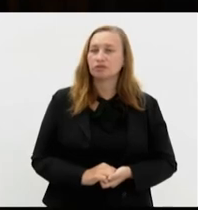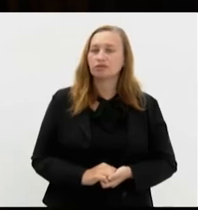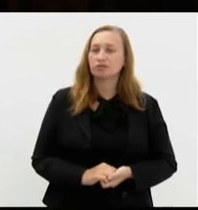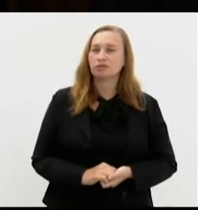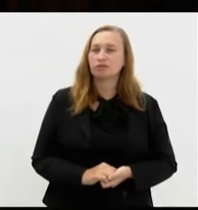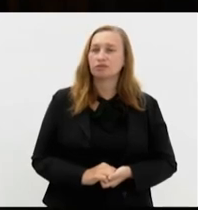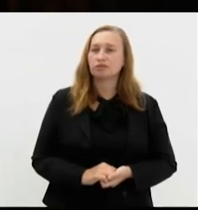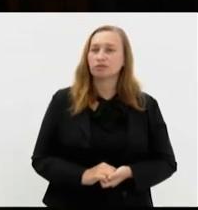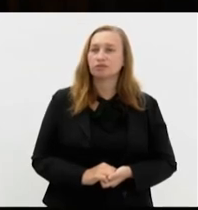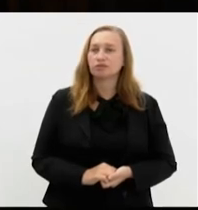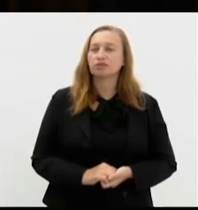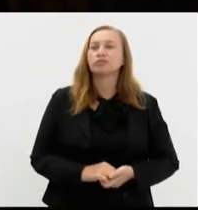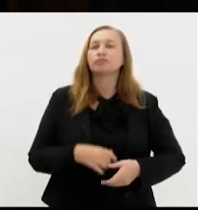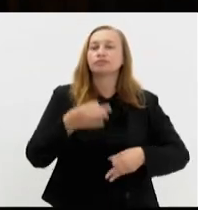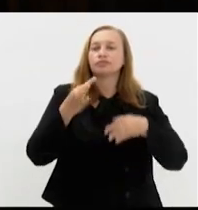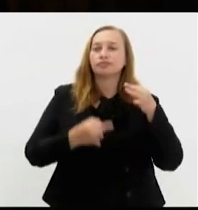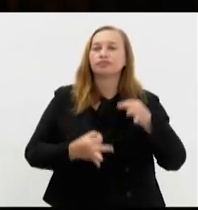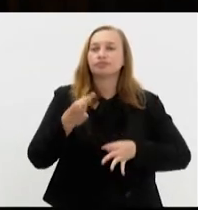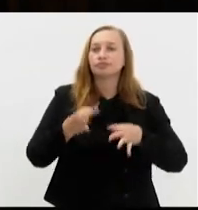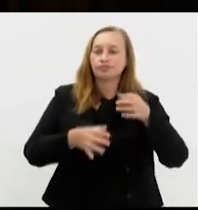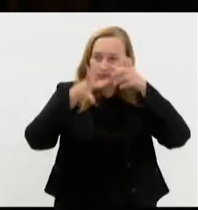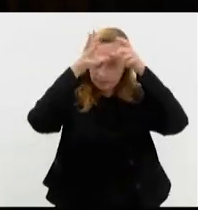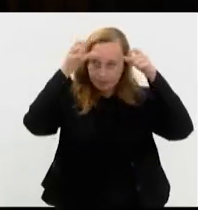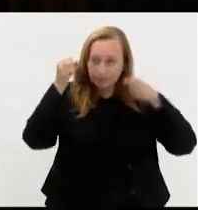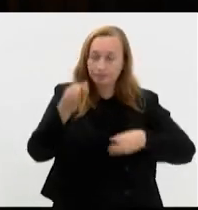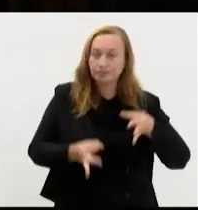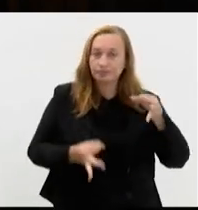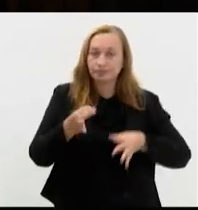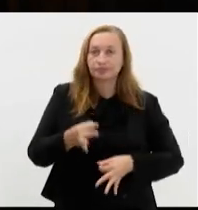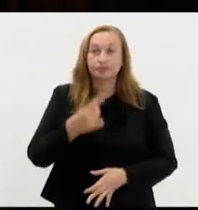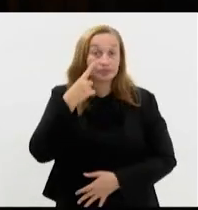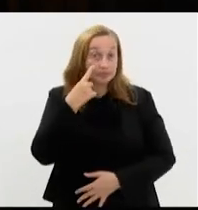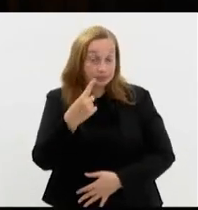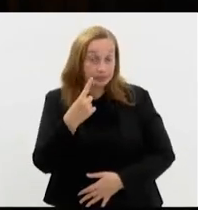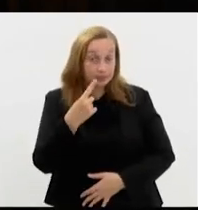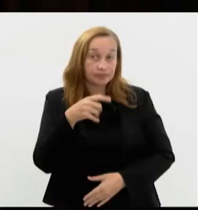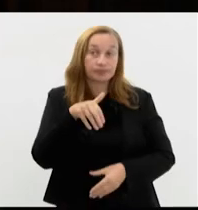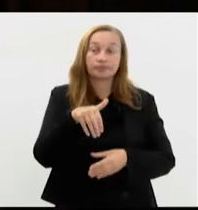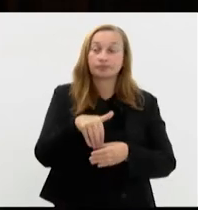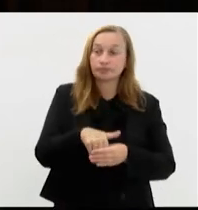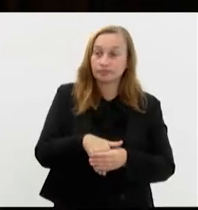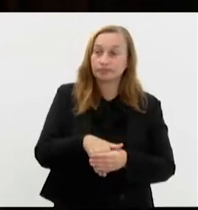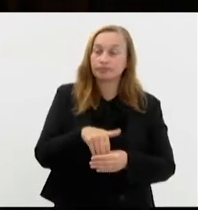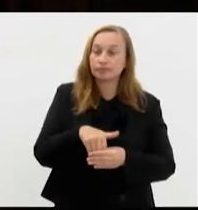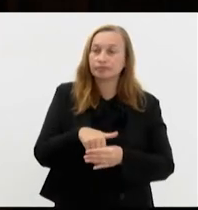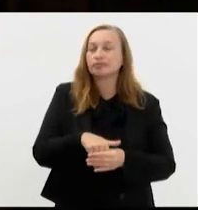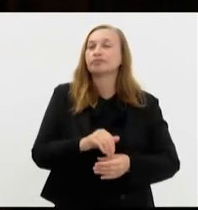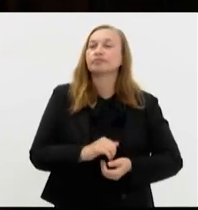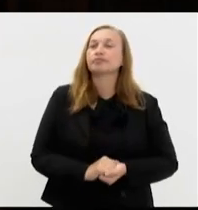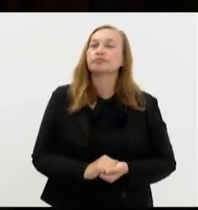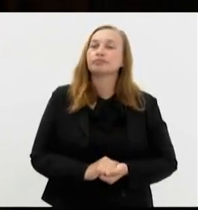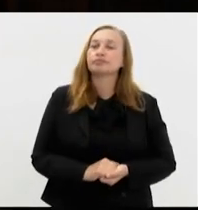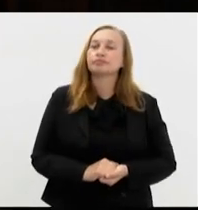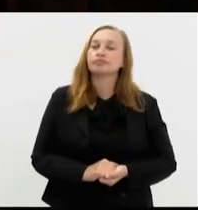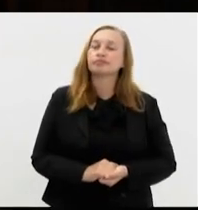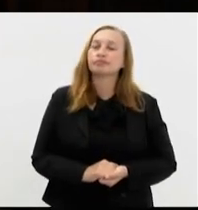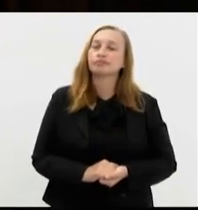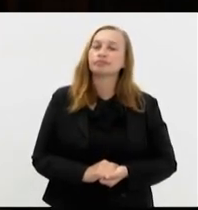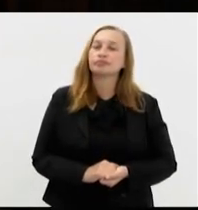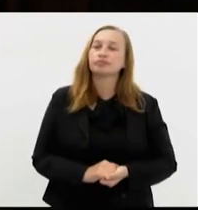é a justiça eleitoral vejam os senhores é a justiça eleitoral em que está dando o